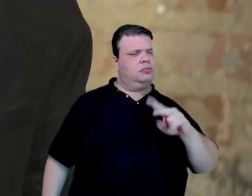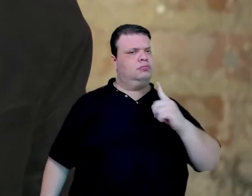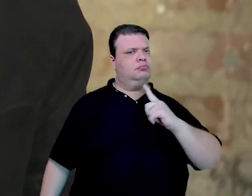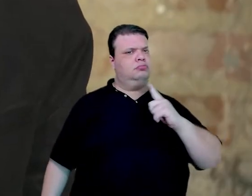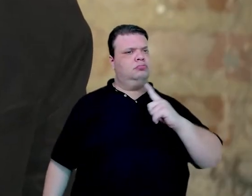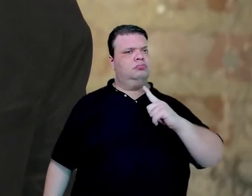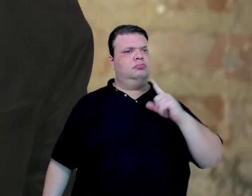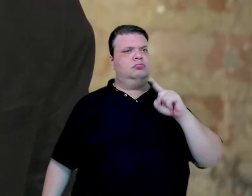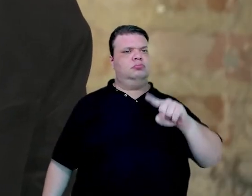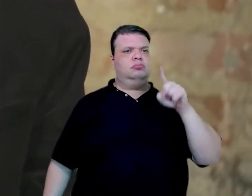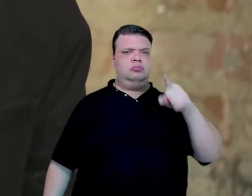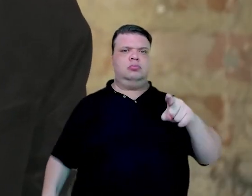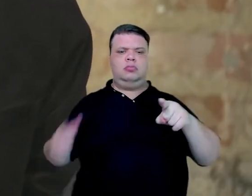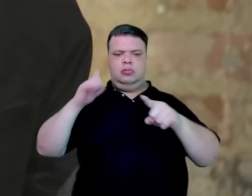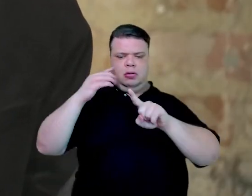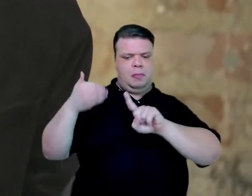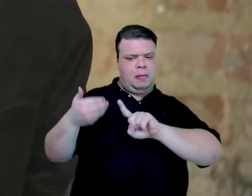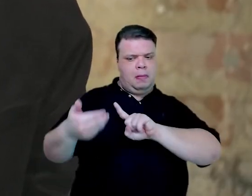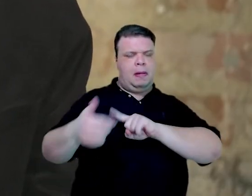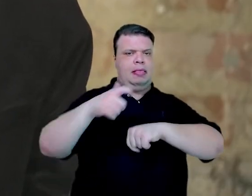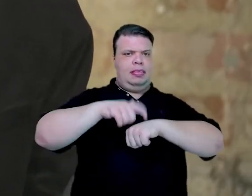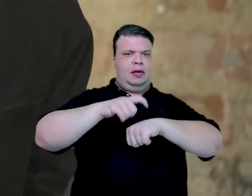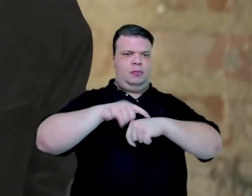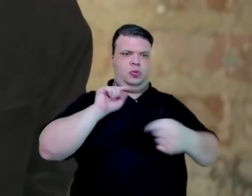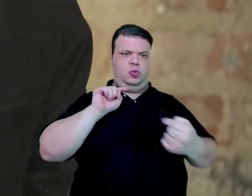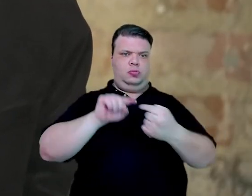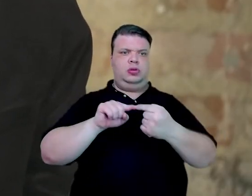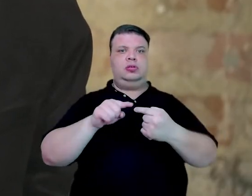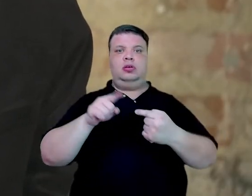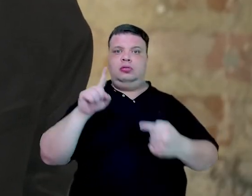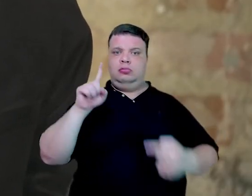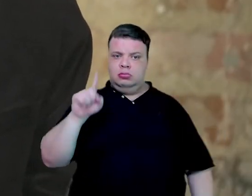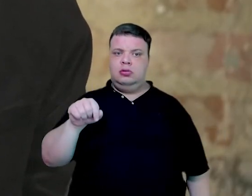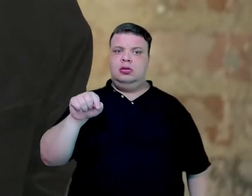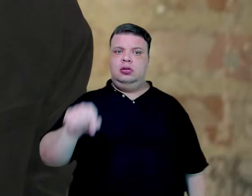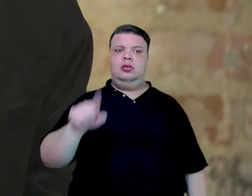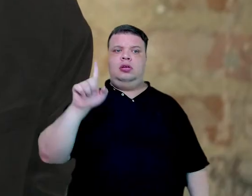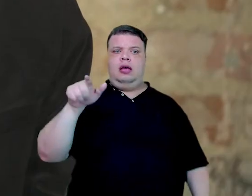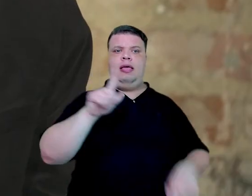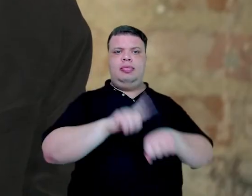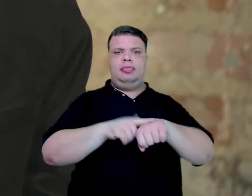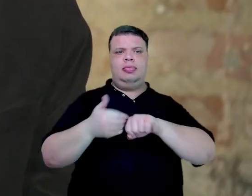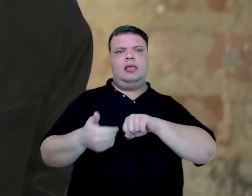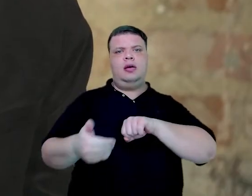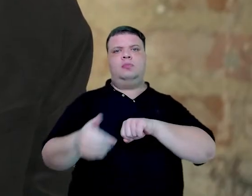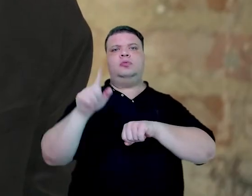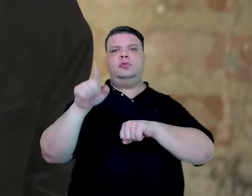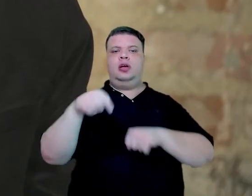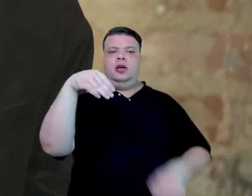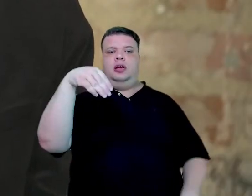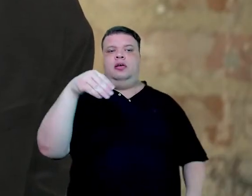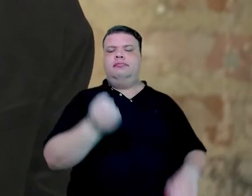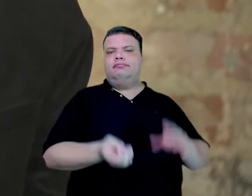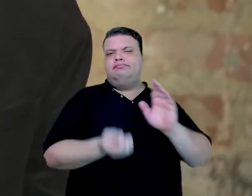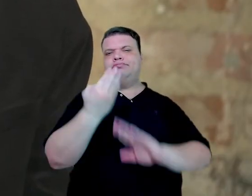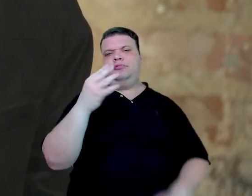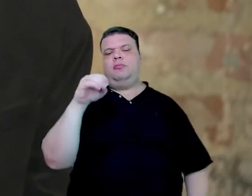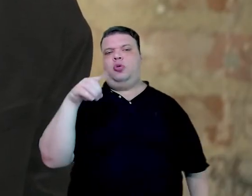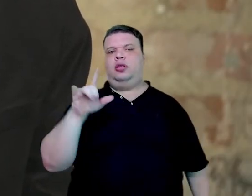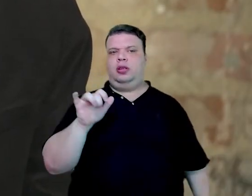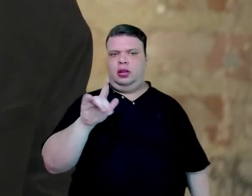ao longo do tempo, modelados pela a questão da mudança de clima e, consequentemente,